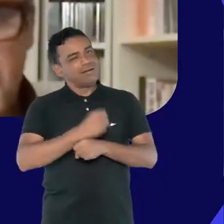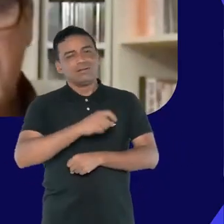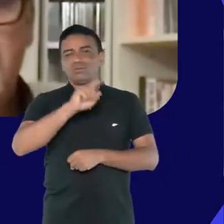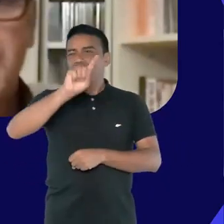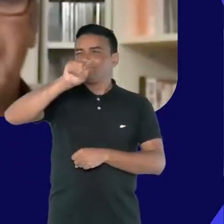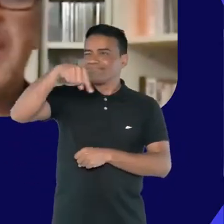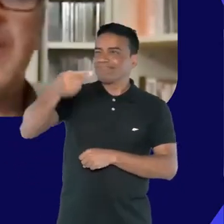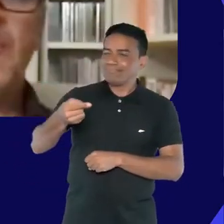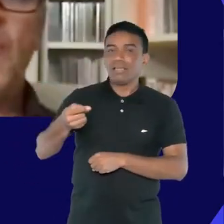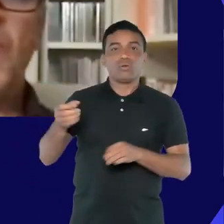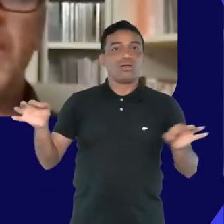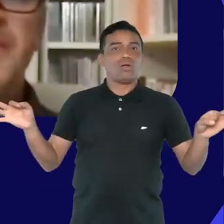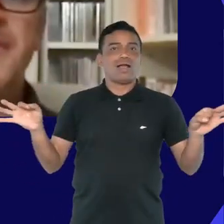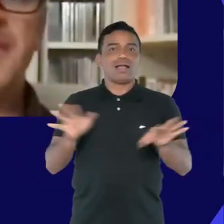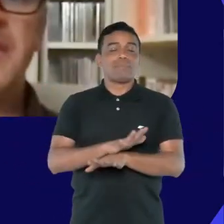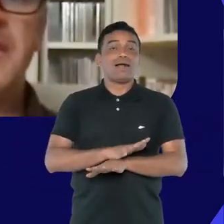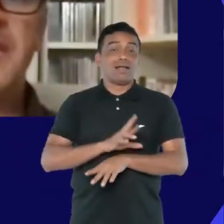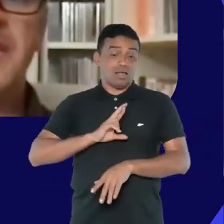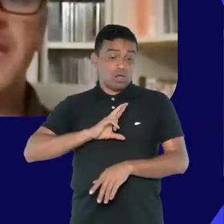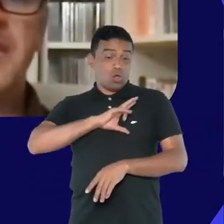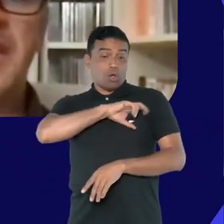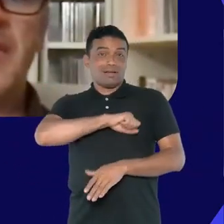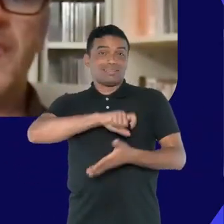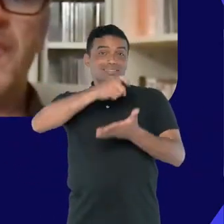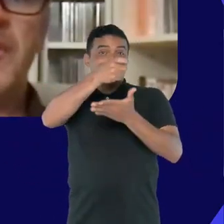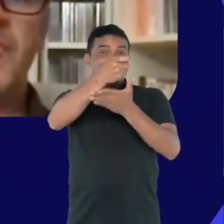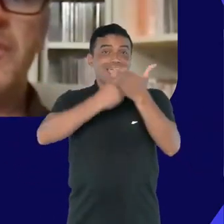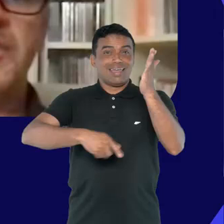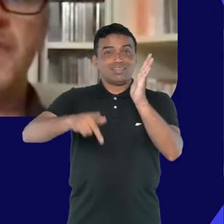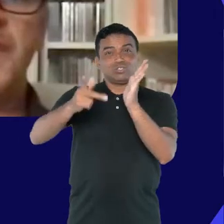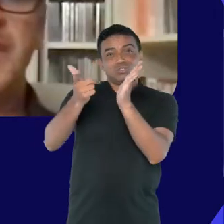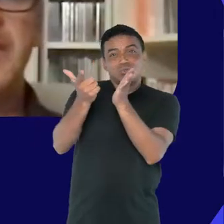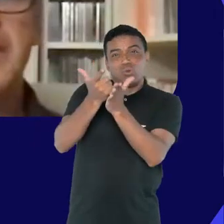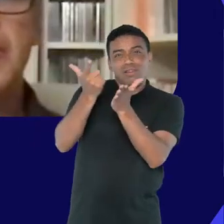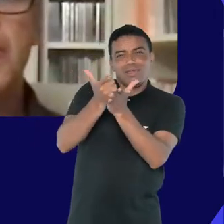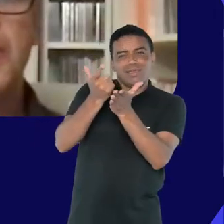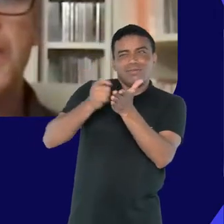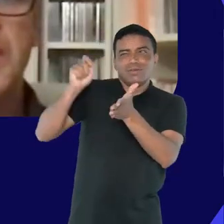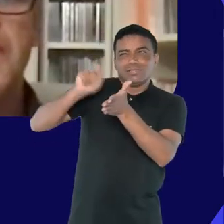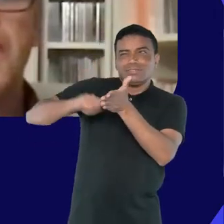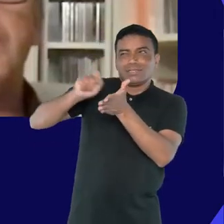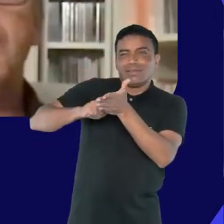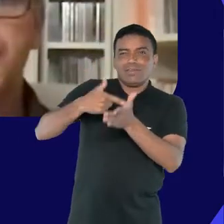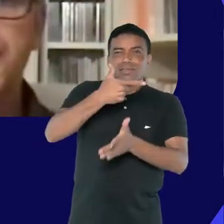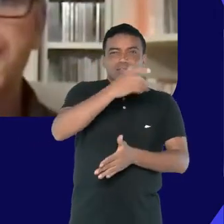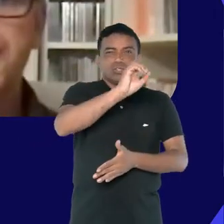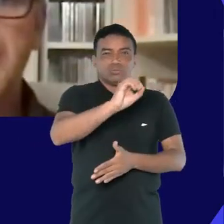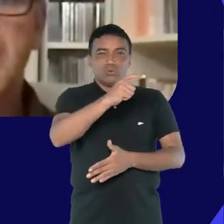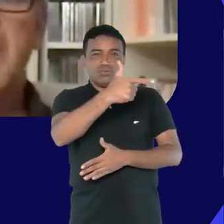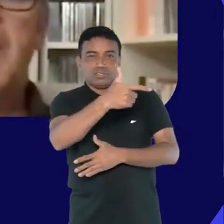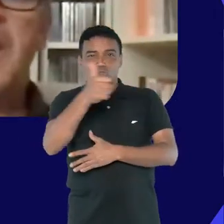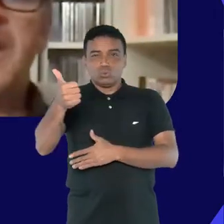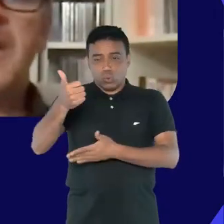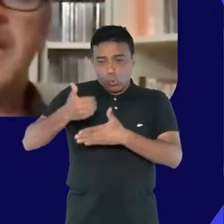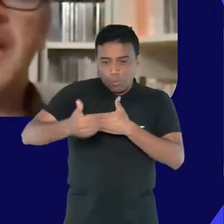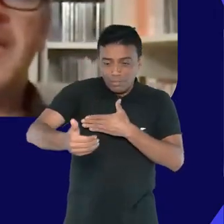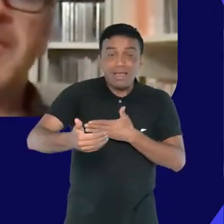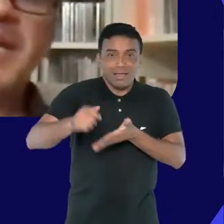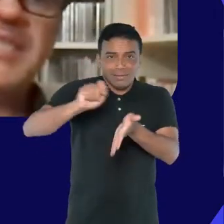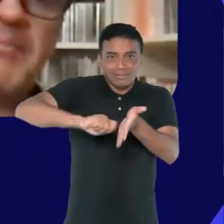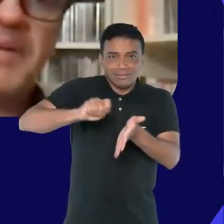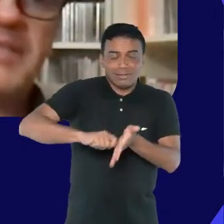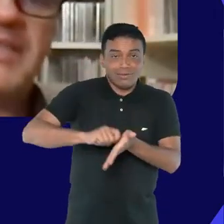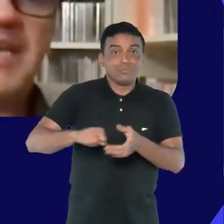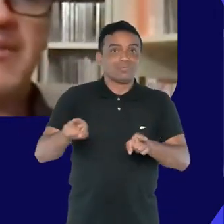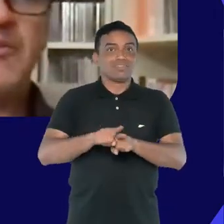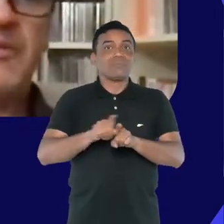quero muito terminar um romance que tenho vindo a escrever desde 2021. Tenho